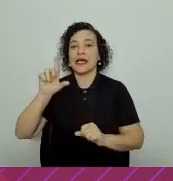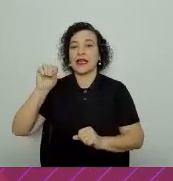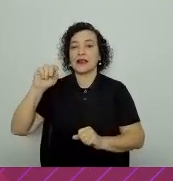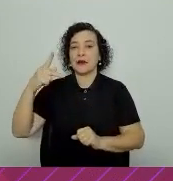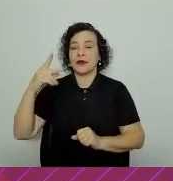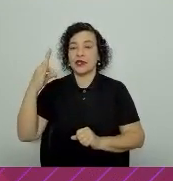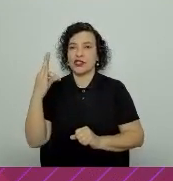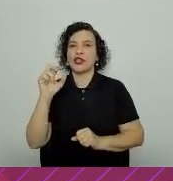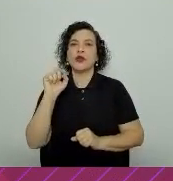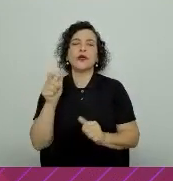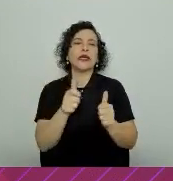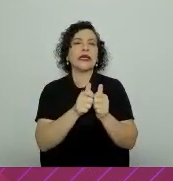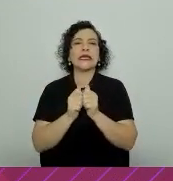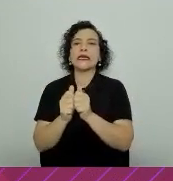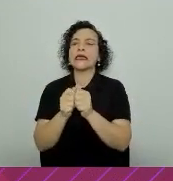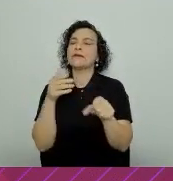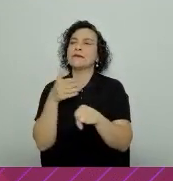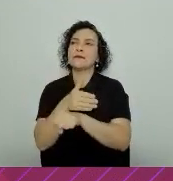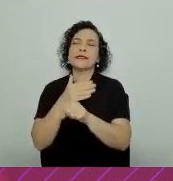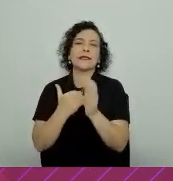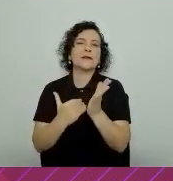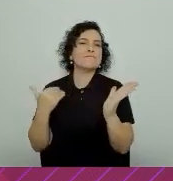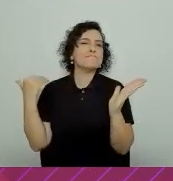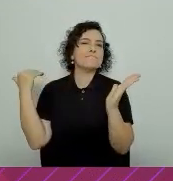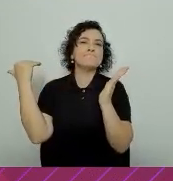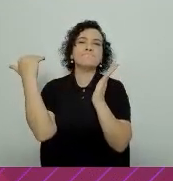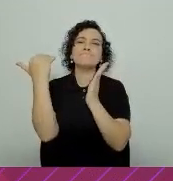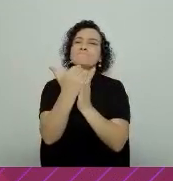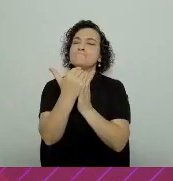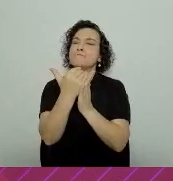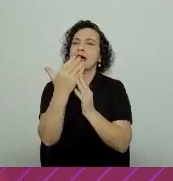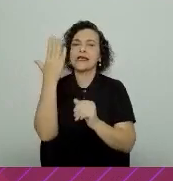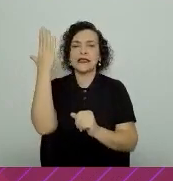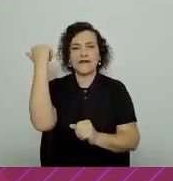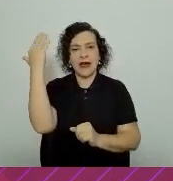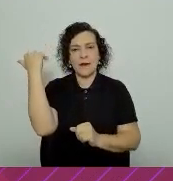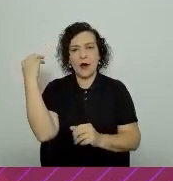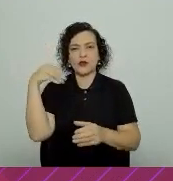mais acessados mais populares do Roblox